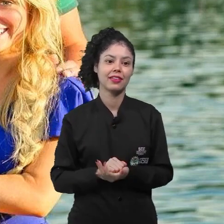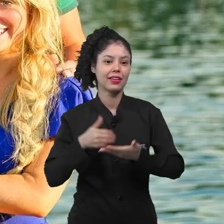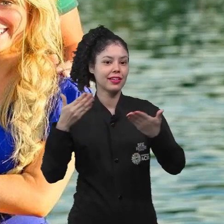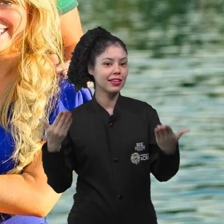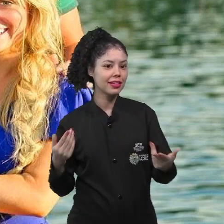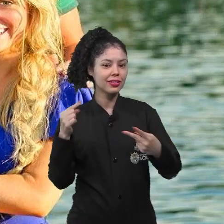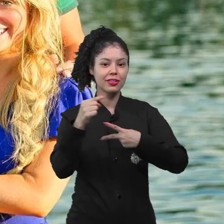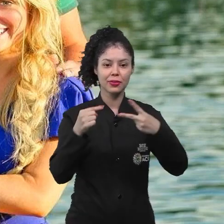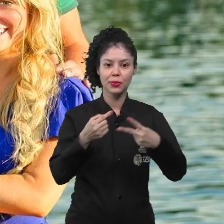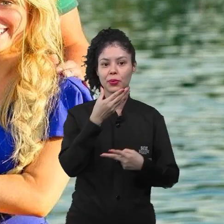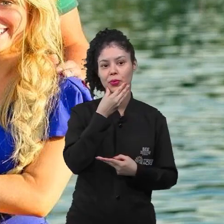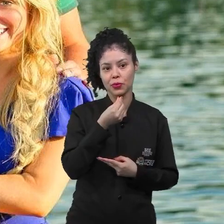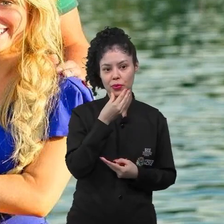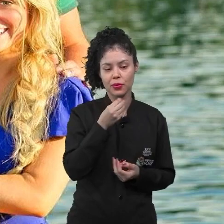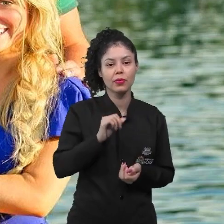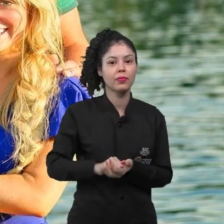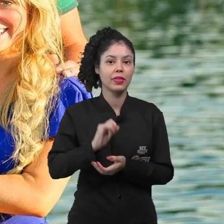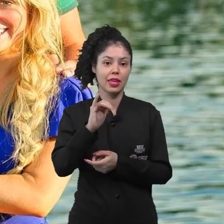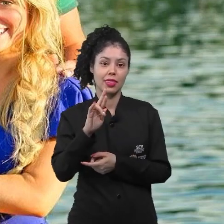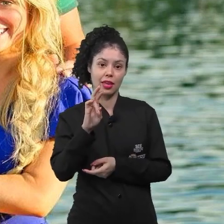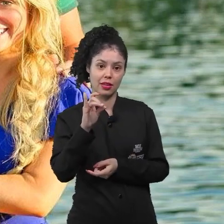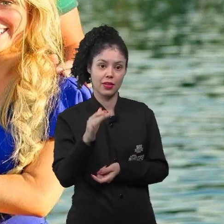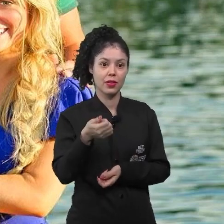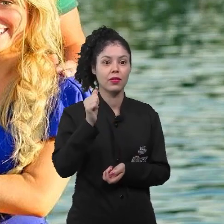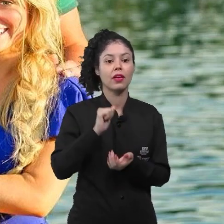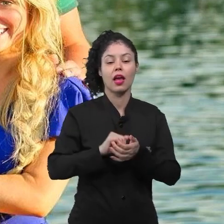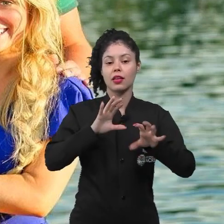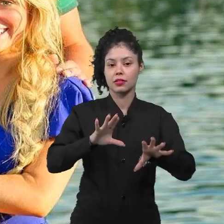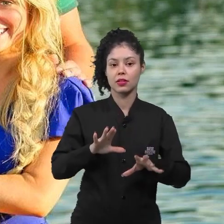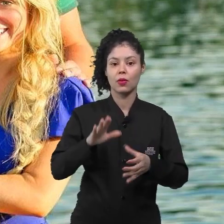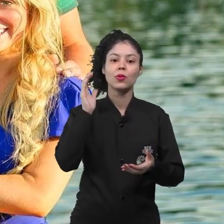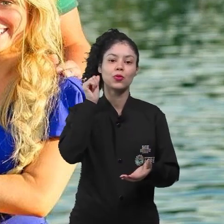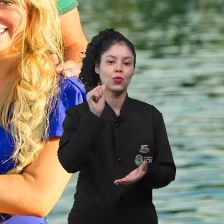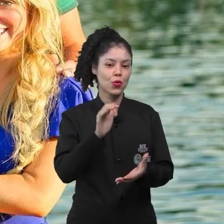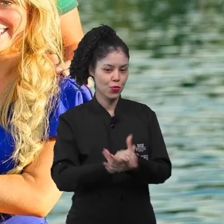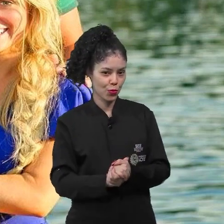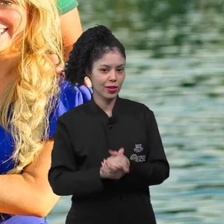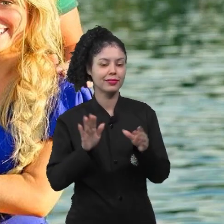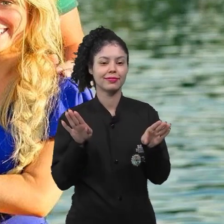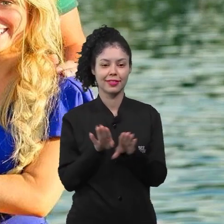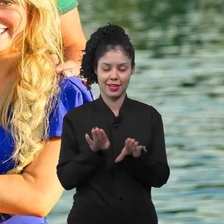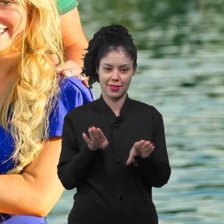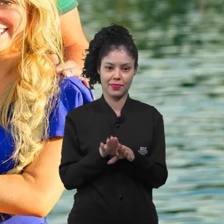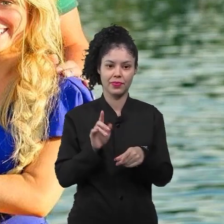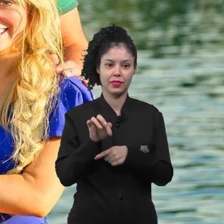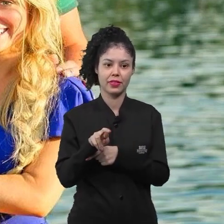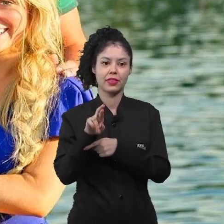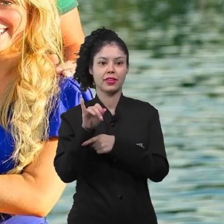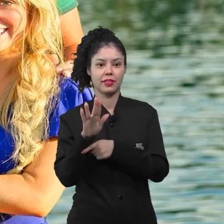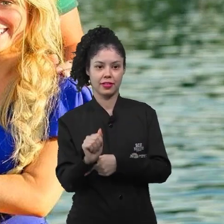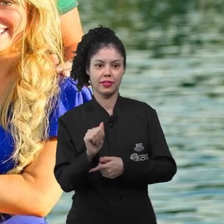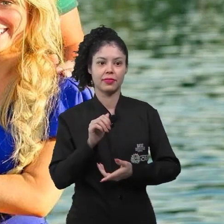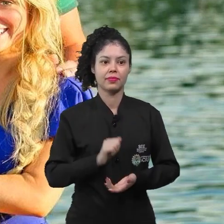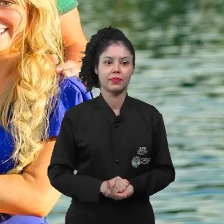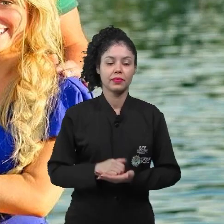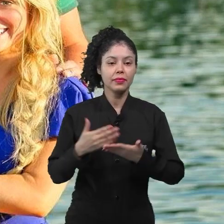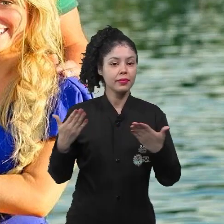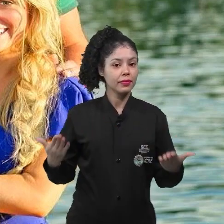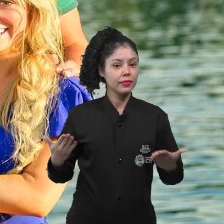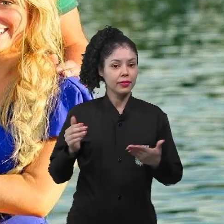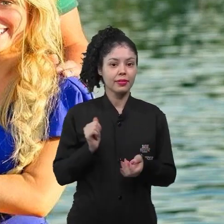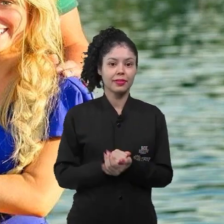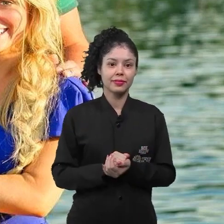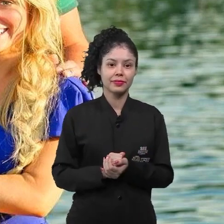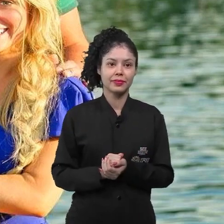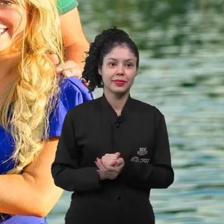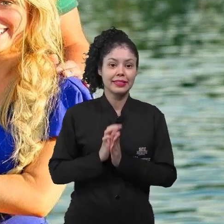Então aqui os dois homens são gêmeos idênticos, assim como as suas esposas, que também são ali gêmeas idênticas, né? E aí ficou